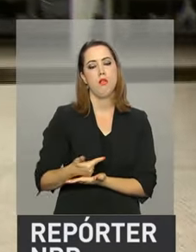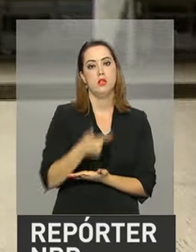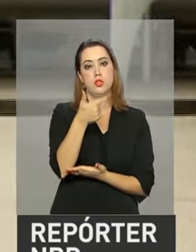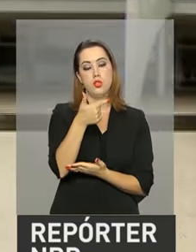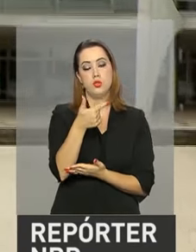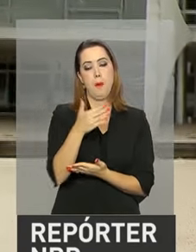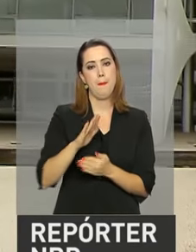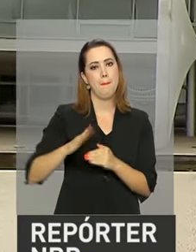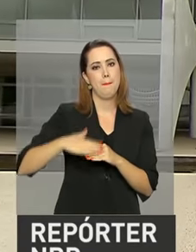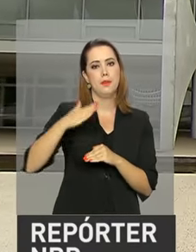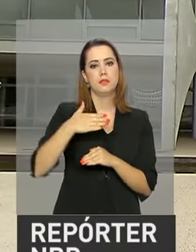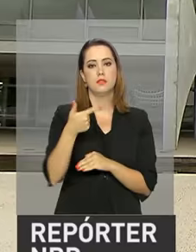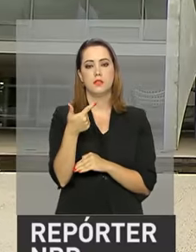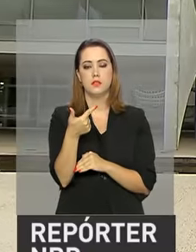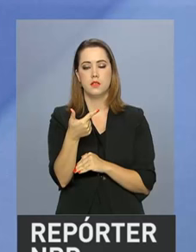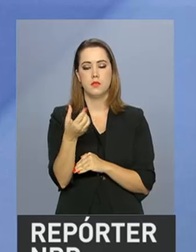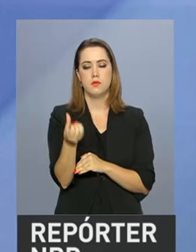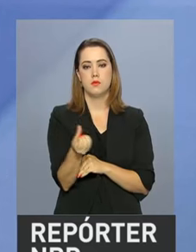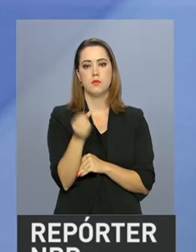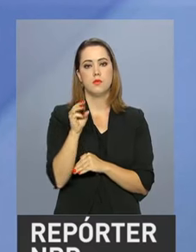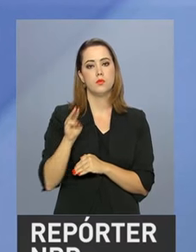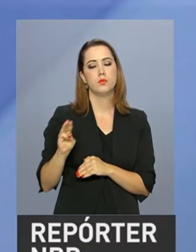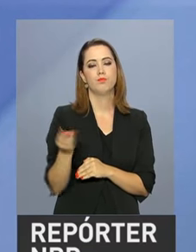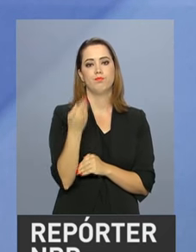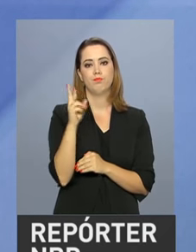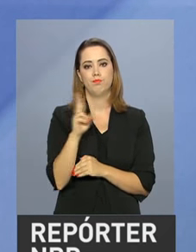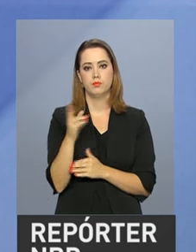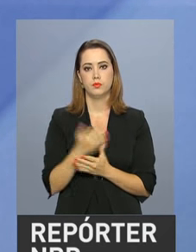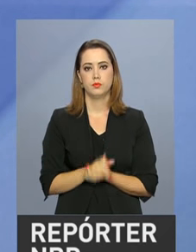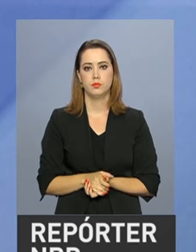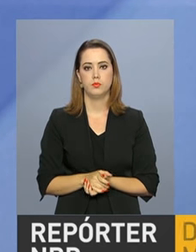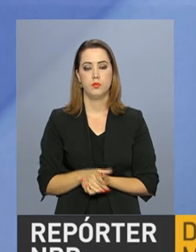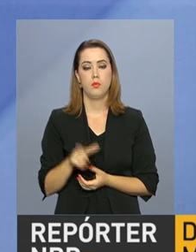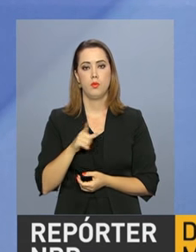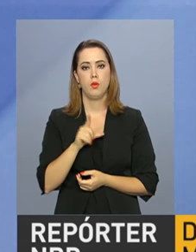estão previstos cortes nos gastos. São medidas